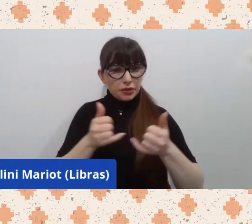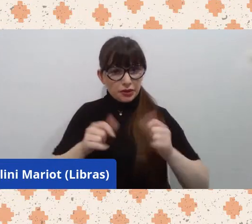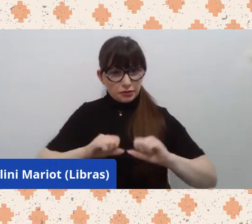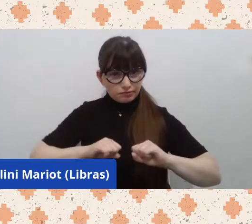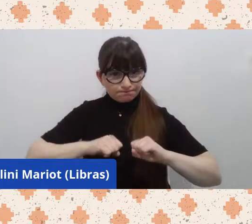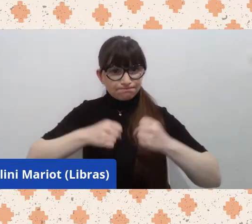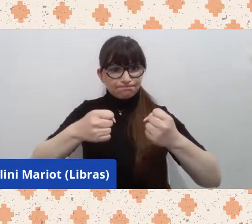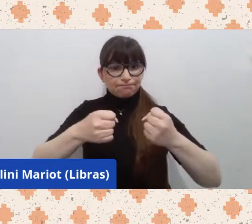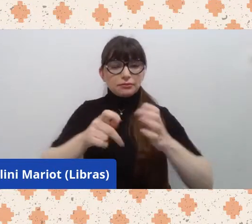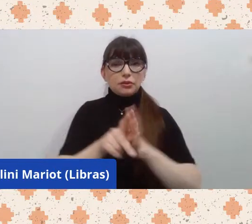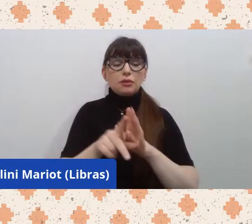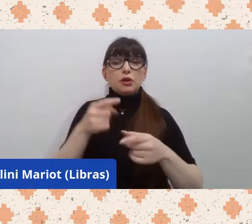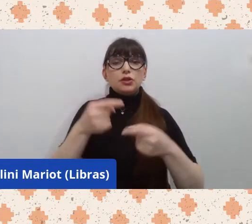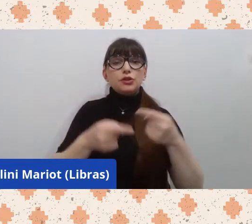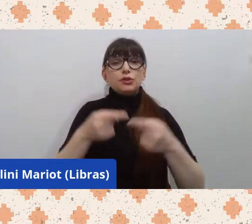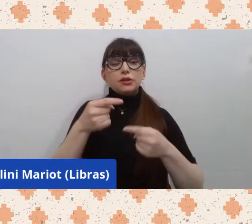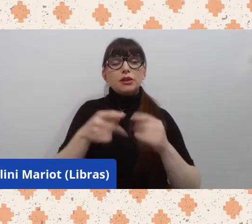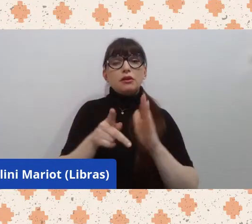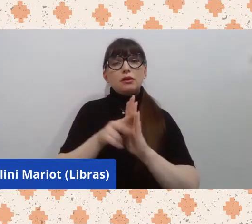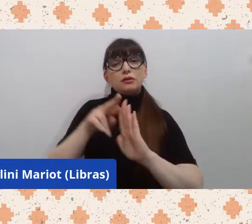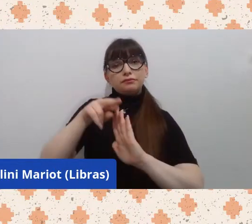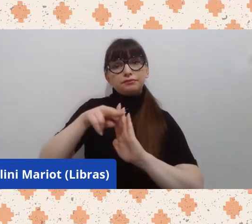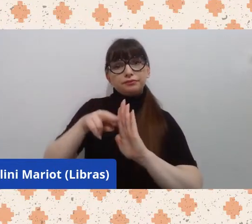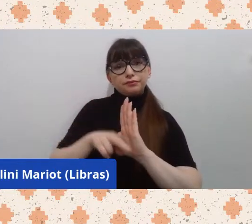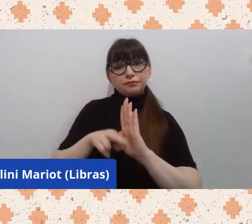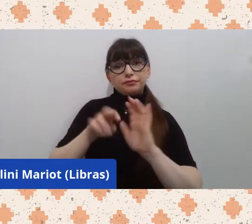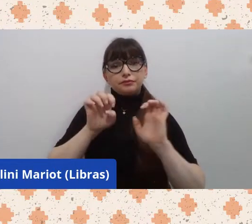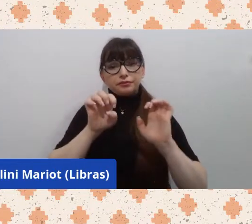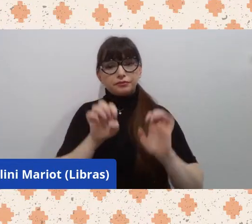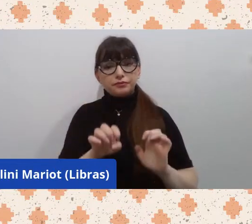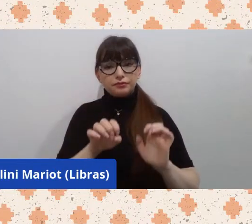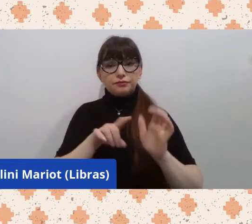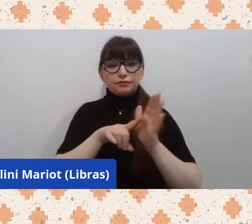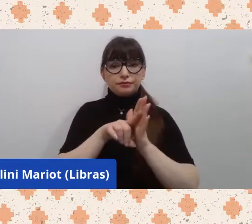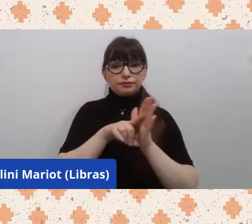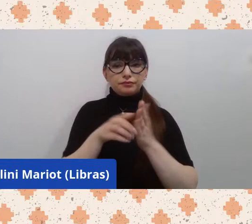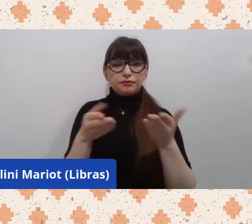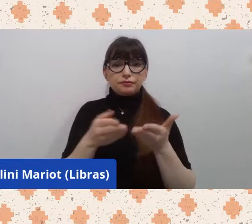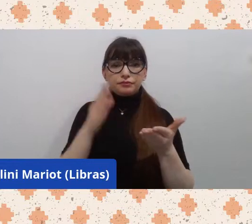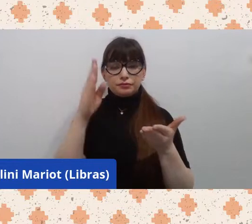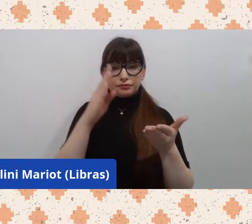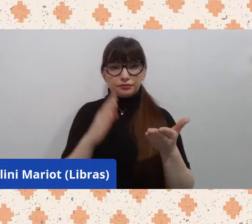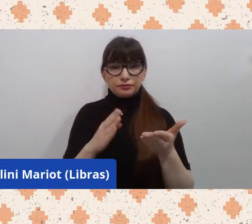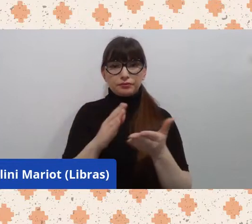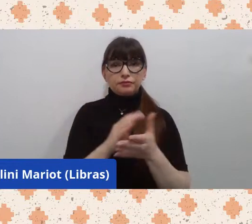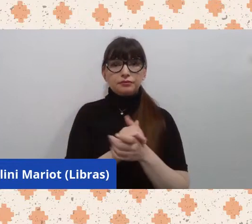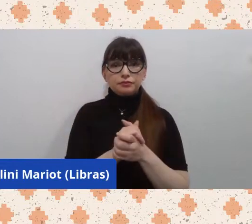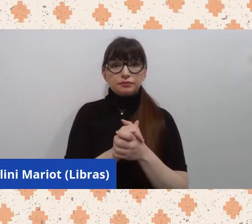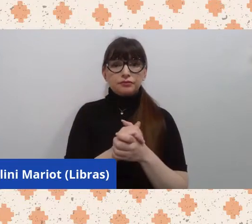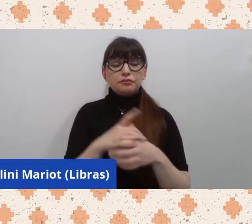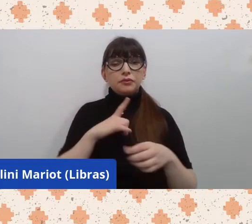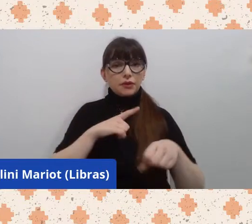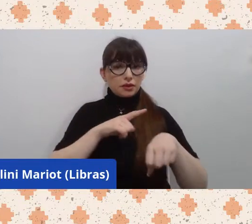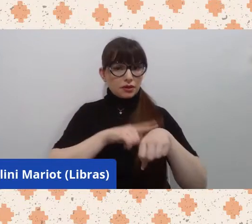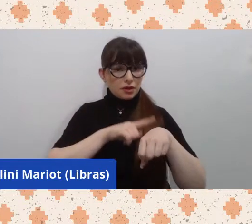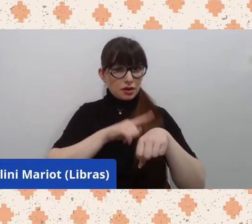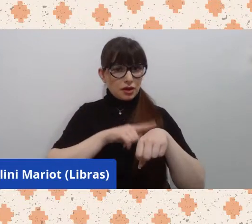na discussão sobre a regulação da ética em pesquisa no Brasil. Ou seja, nós estamos o tempo